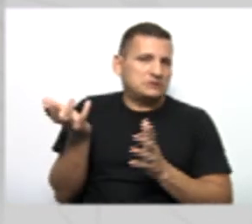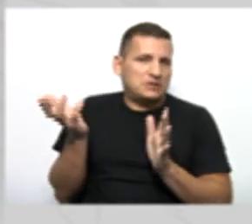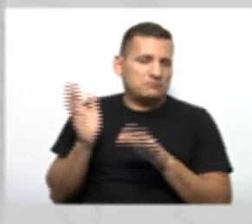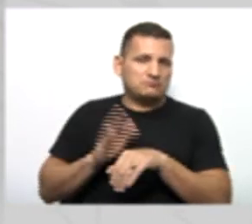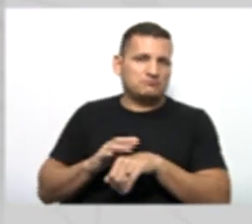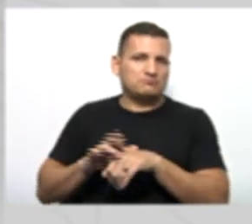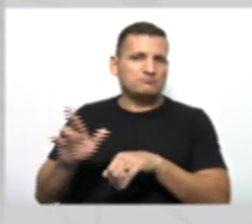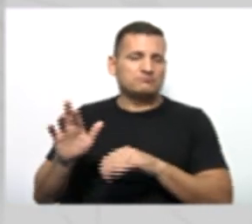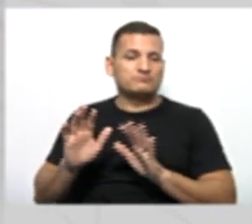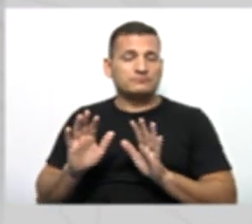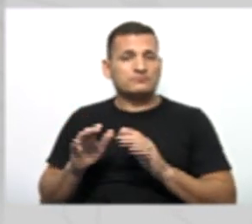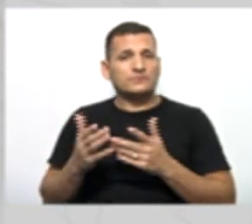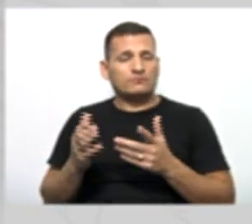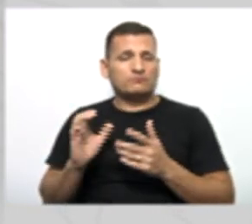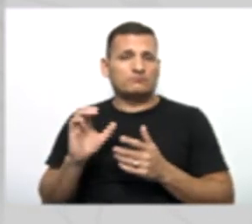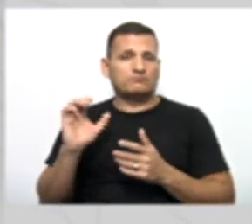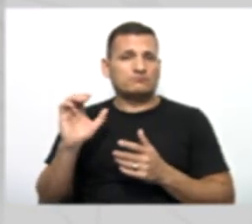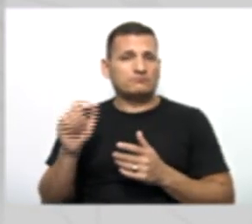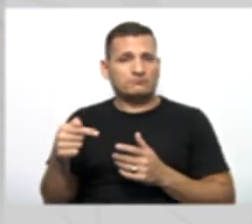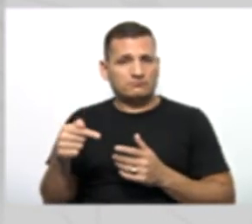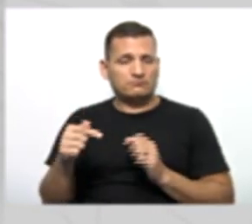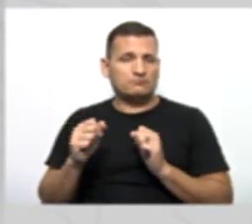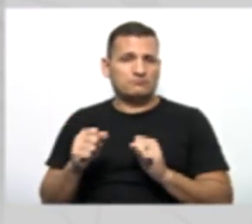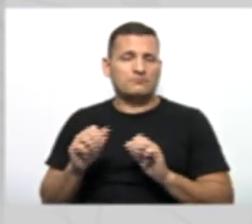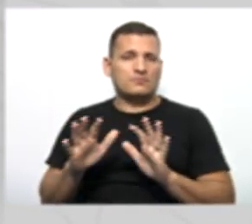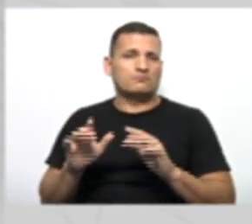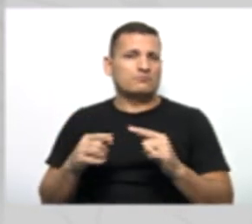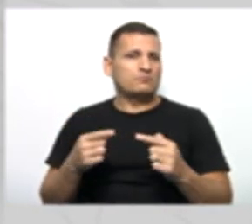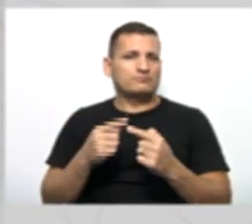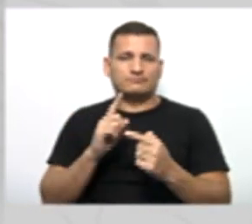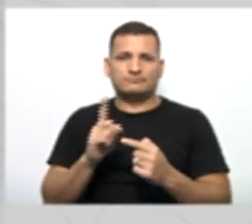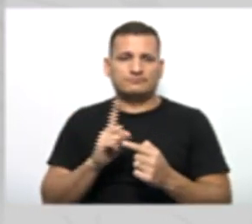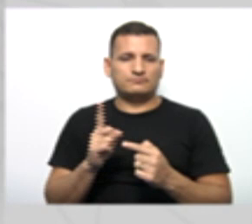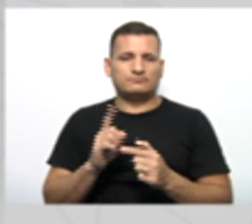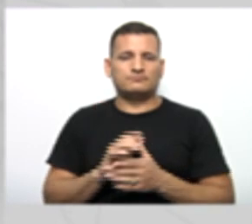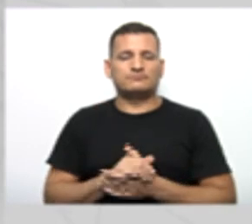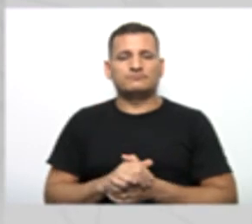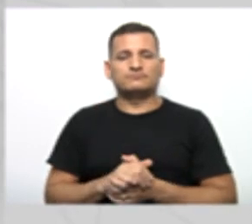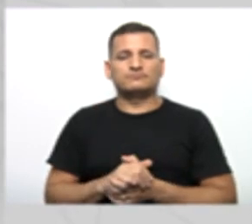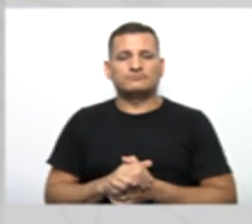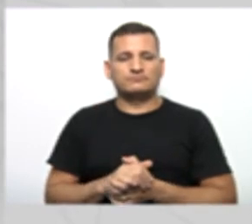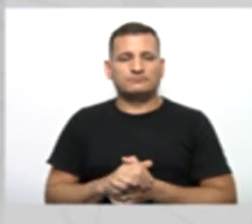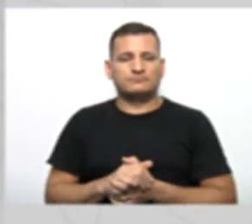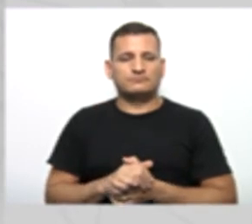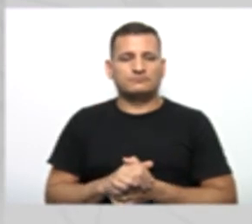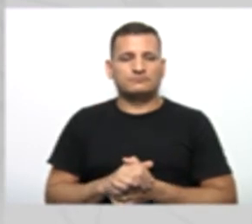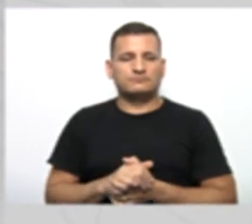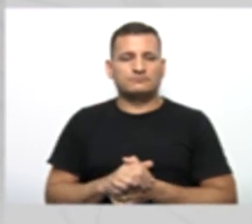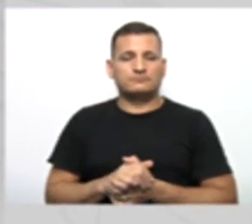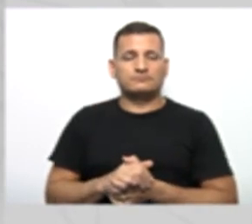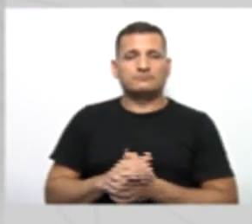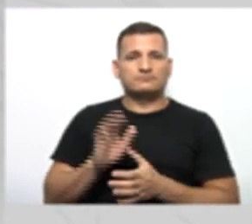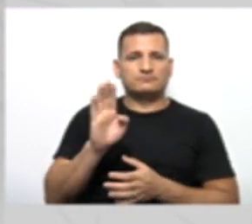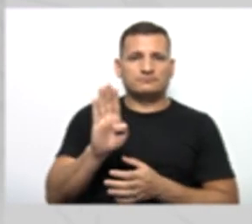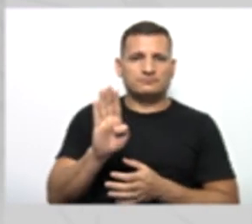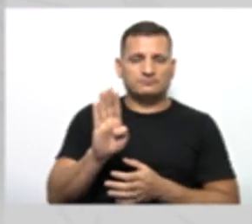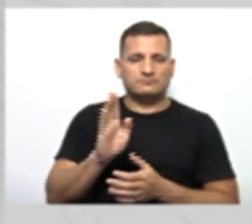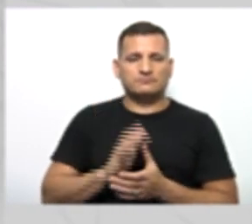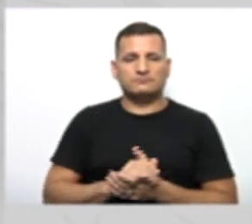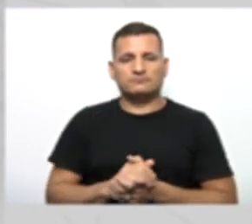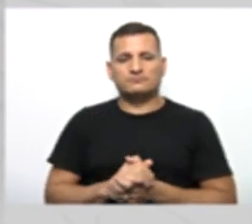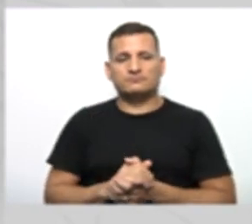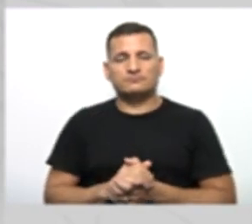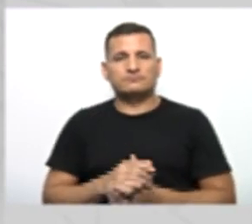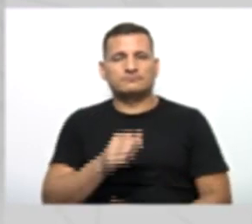algum momento, poder ser uma consequência, não é o objetivo. Não é para isso que ele serve. E a letra B, como os